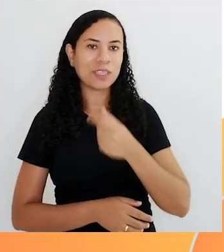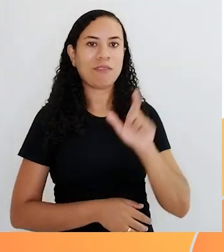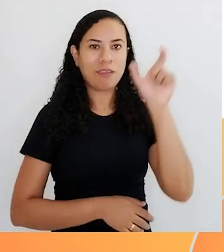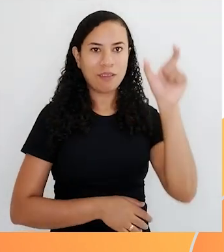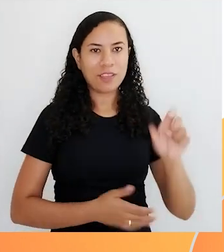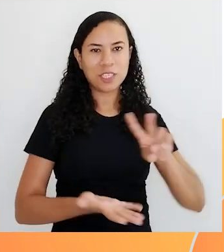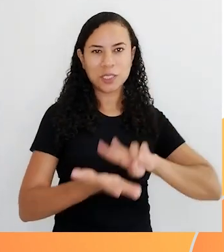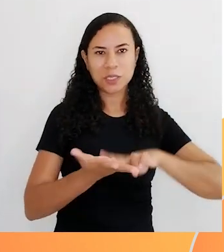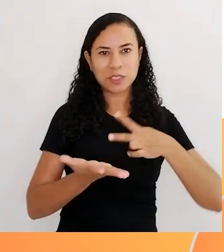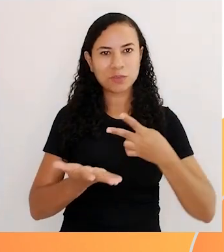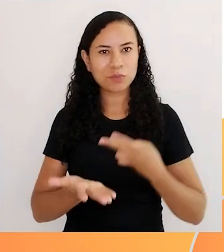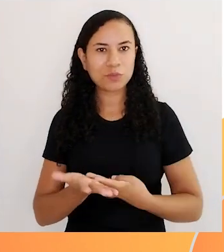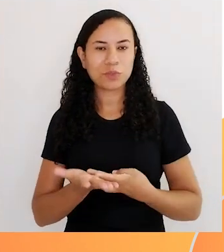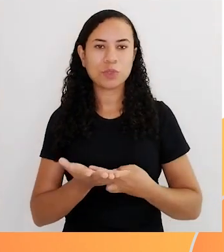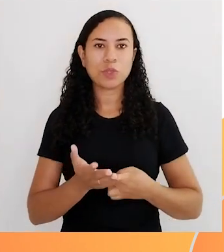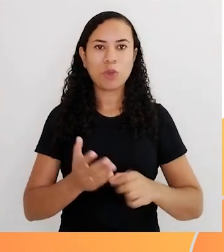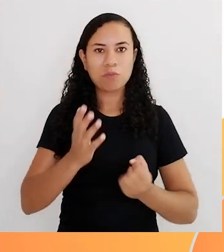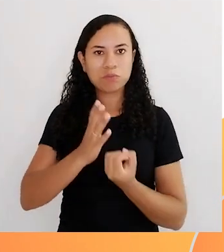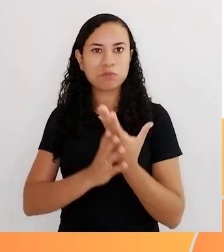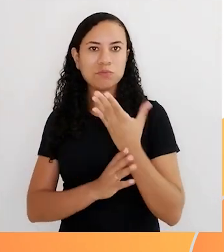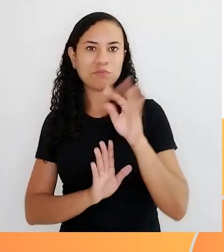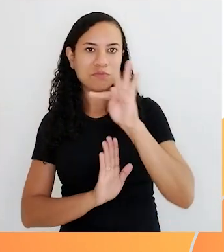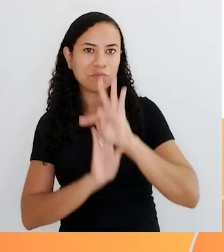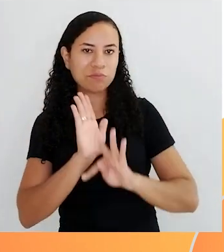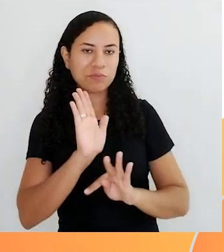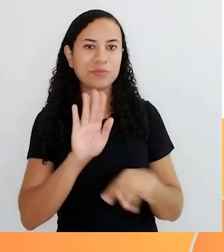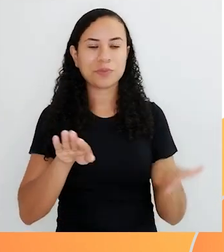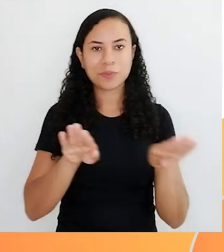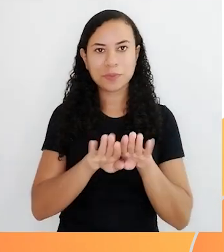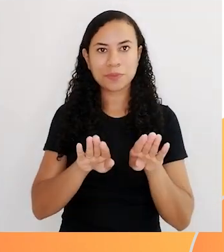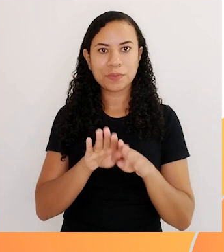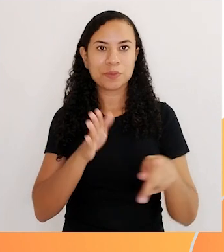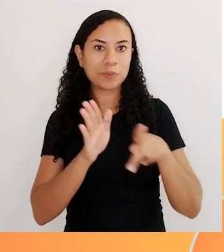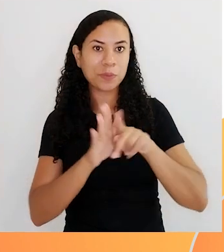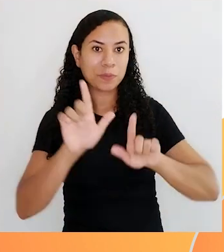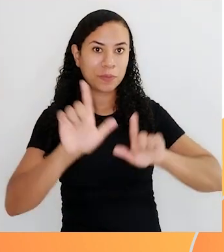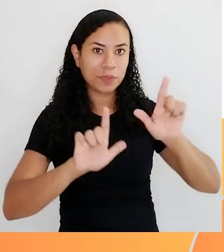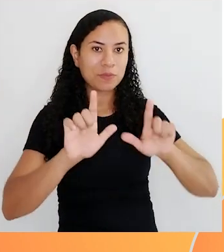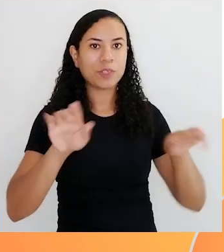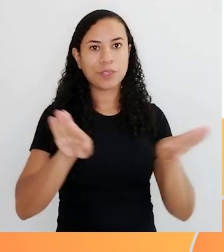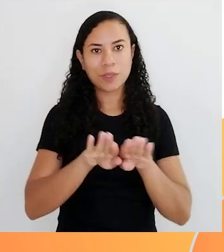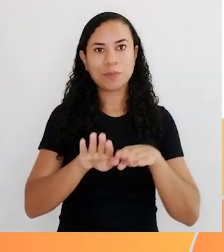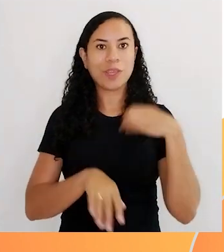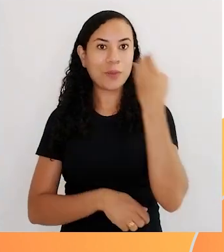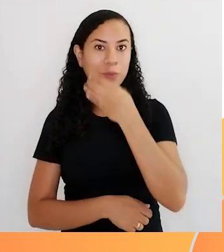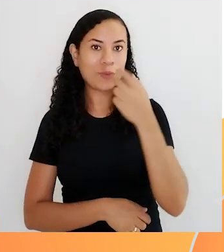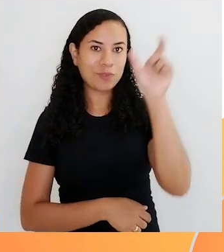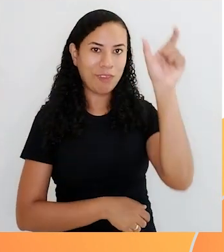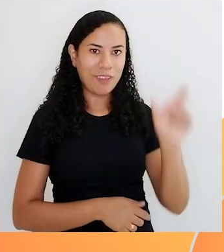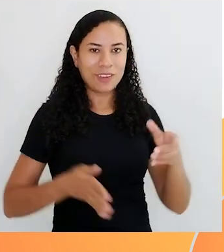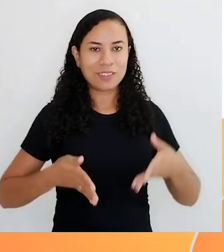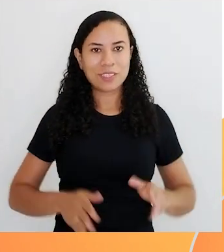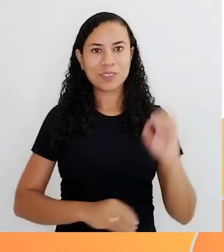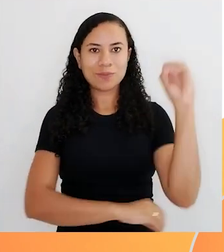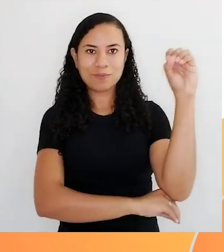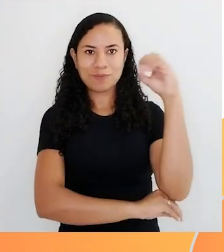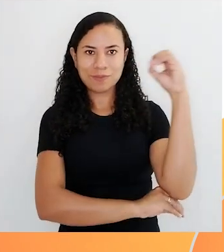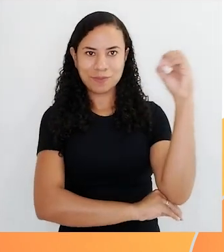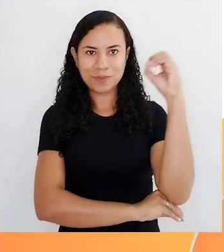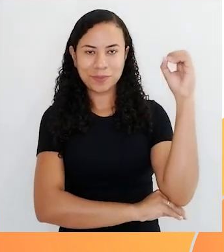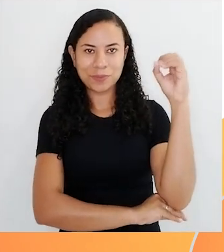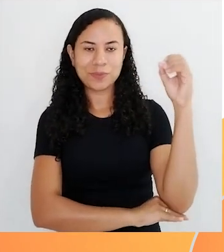para televisão e músico. Luiz Fernando Veríssimo nasceu em Porto Alegre, Rio Grande do Sul, no